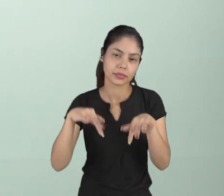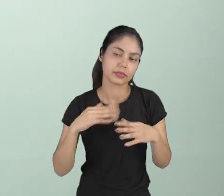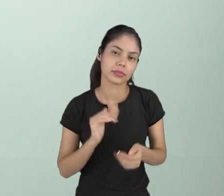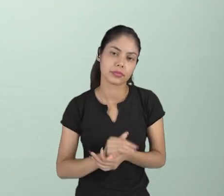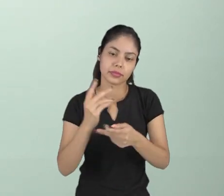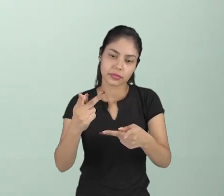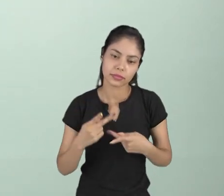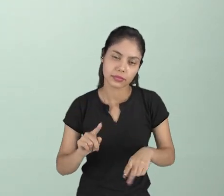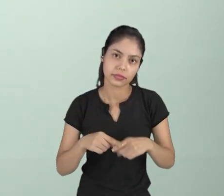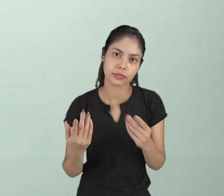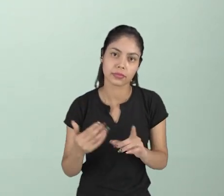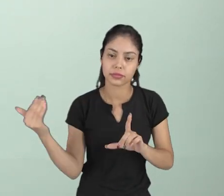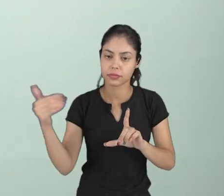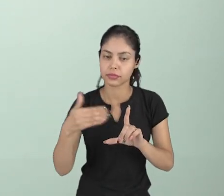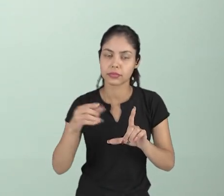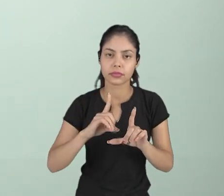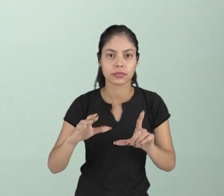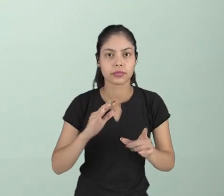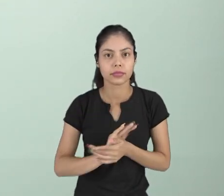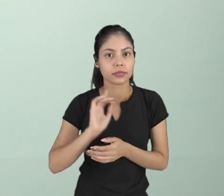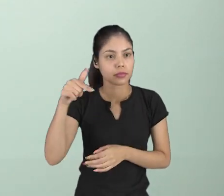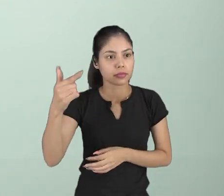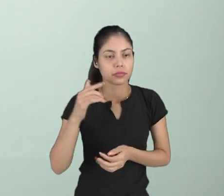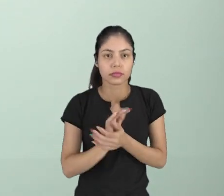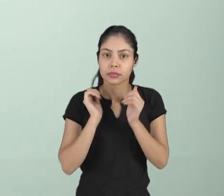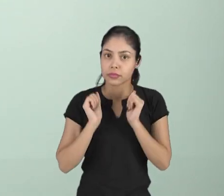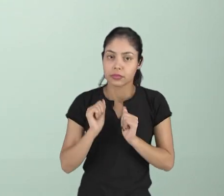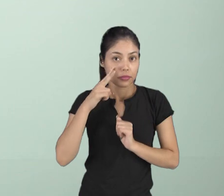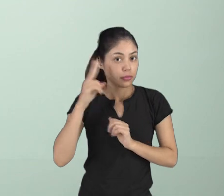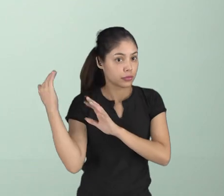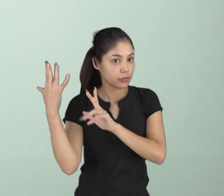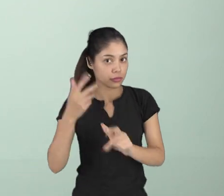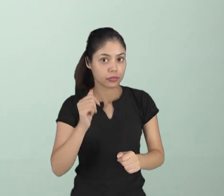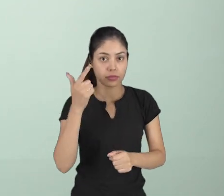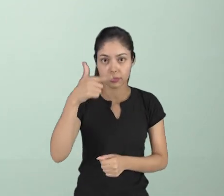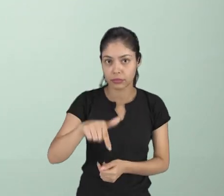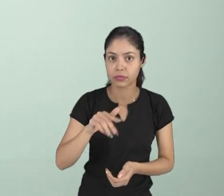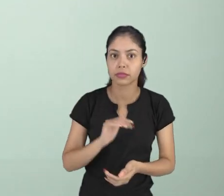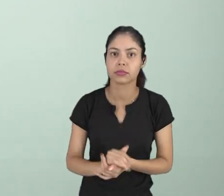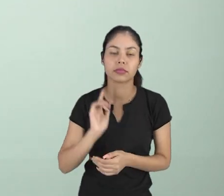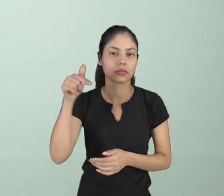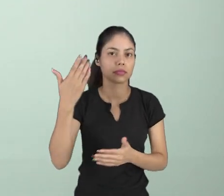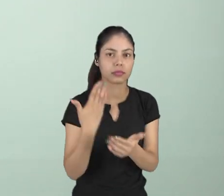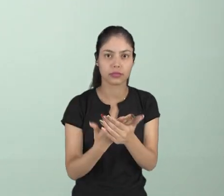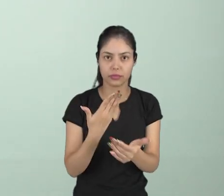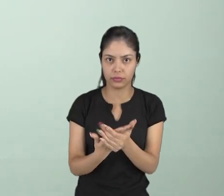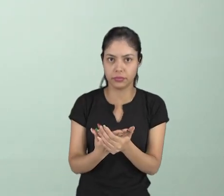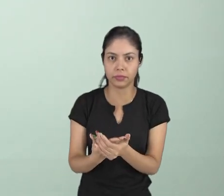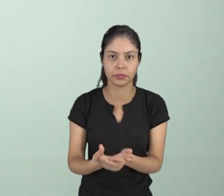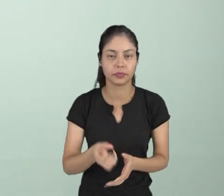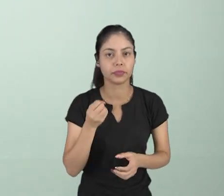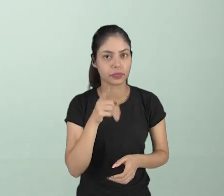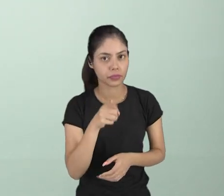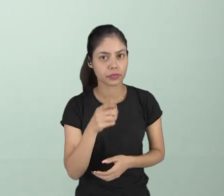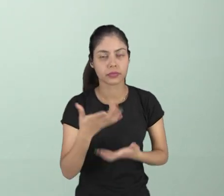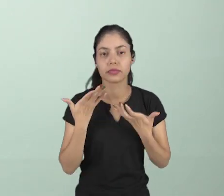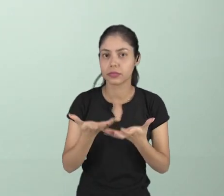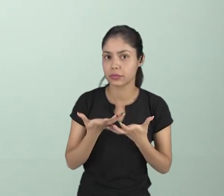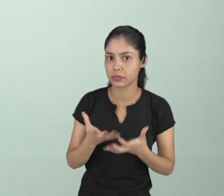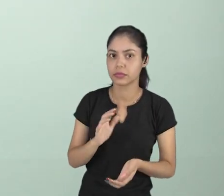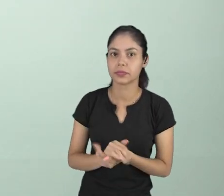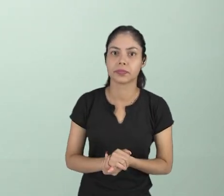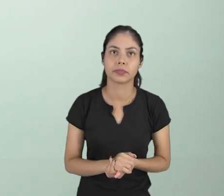te convidar para acessar a plataforma Eduque. Lá você pode rever essa aula e outras aulas que você tiver interesse. Está tudo